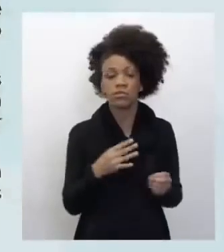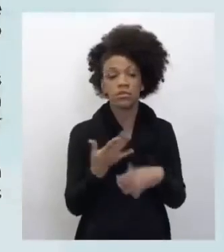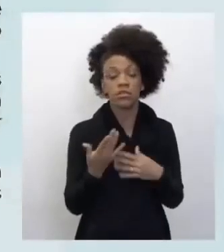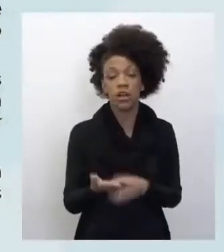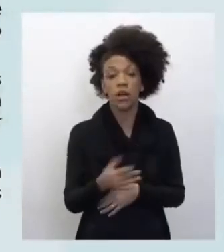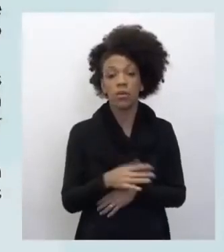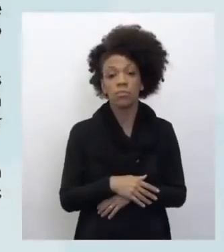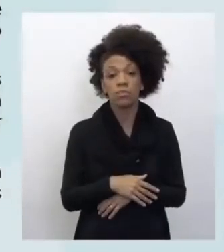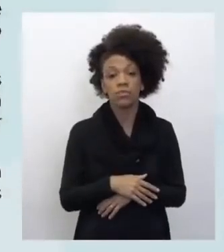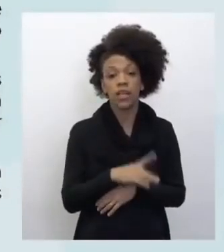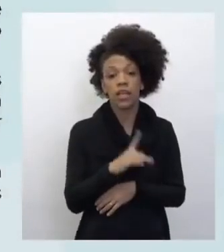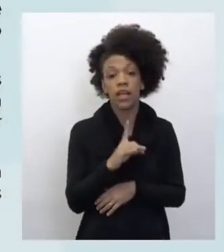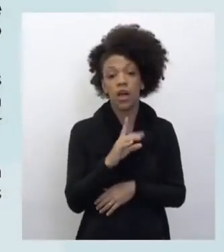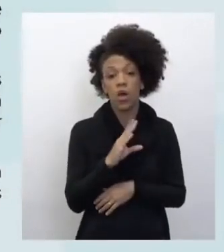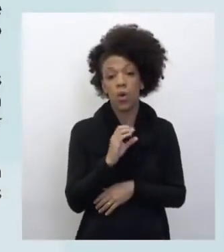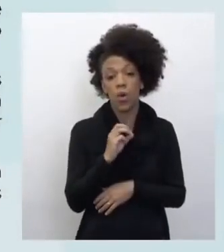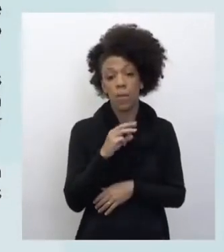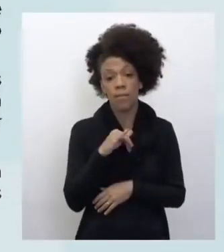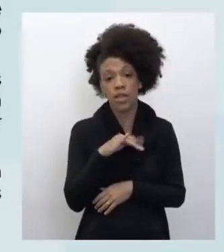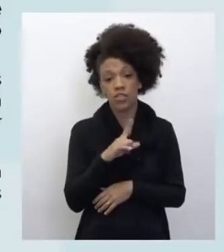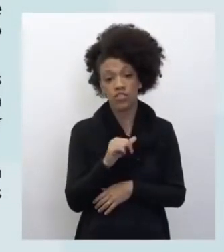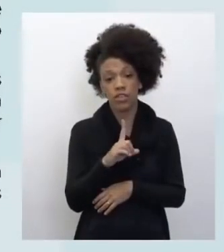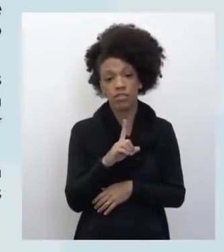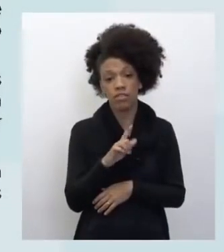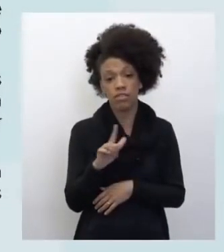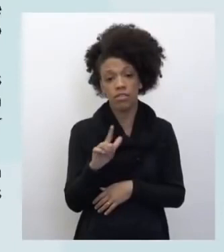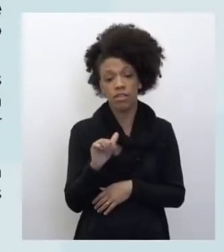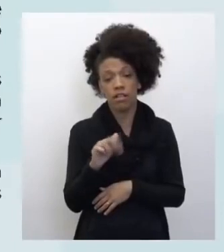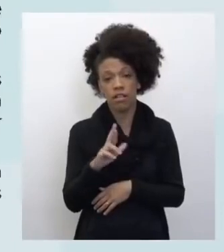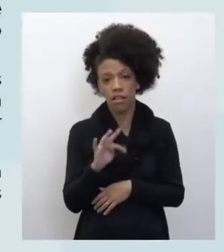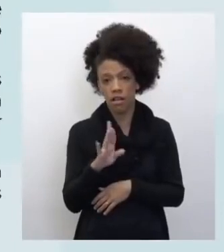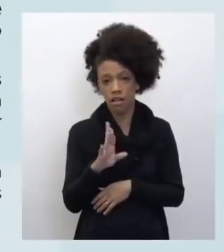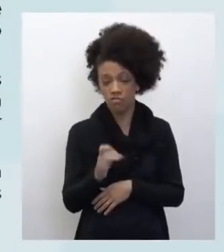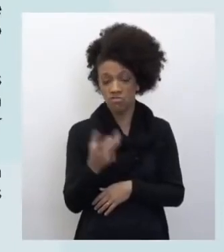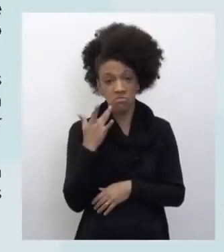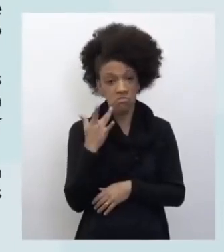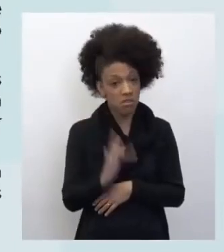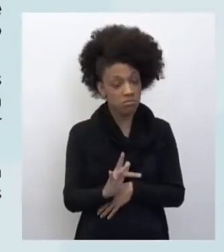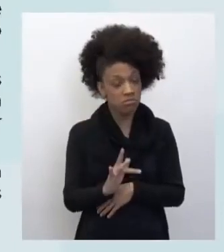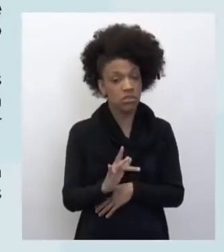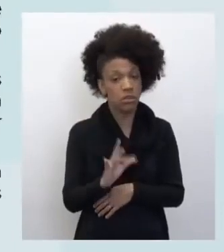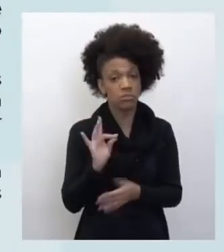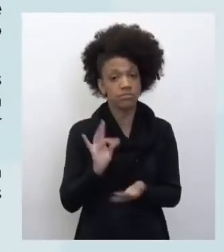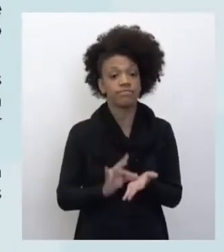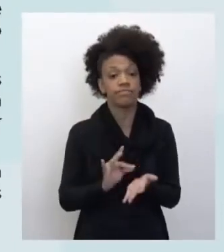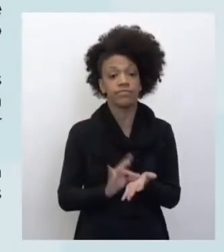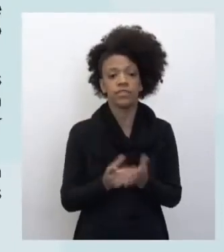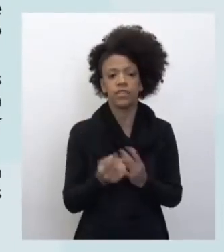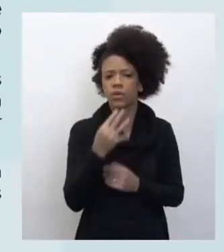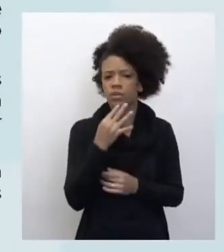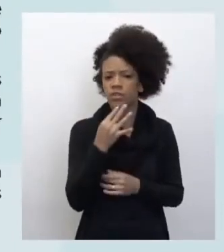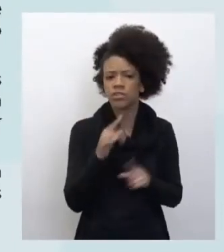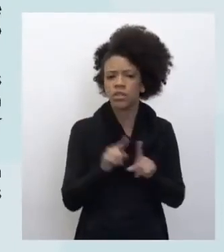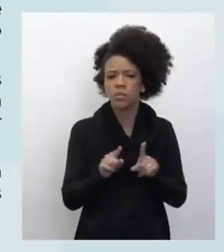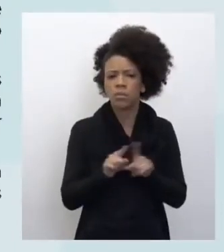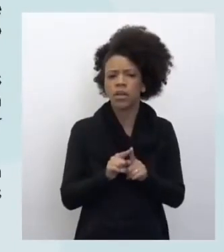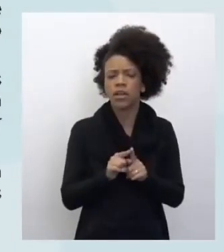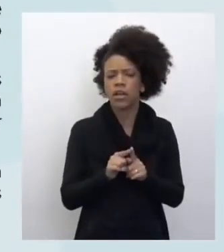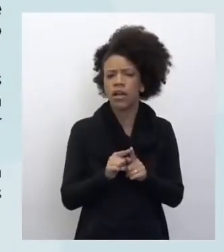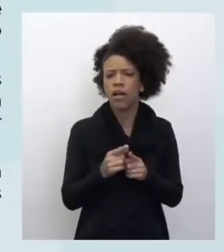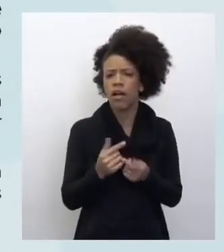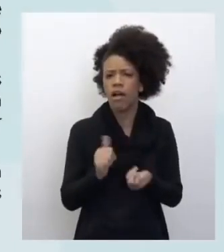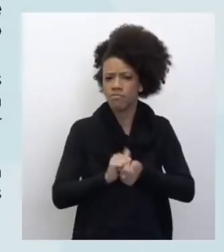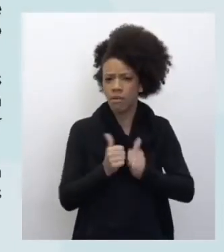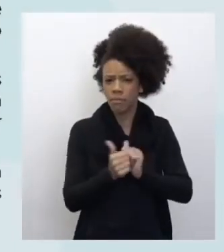sabe ao certo exatamente quando teve início a comédia dell'arte, conhecida também como comédia ao improviso.